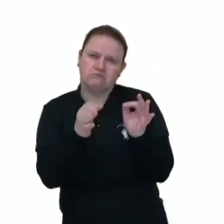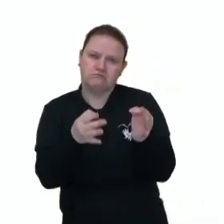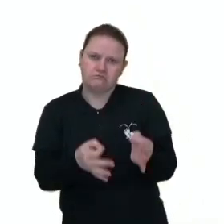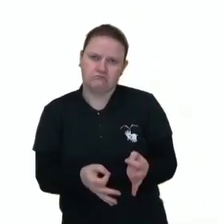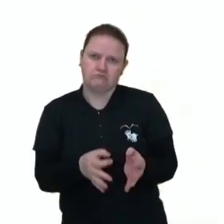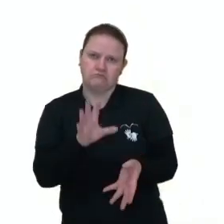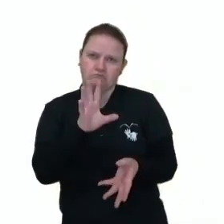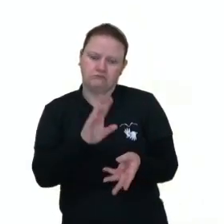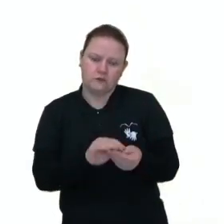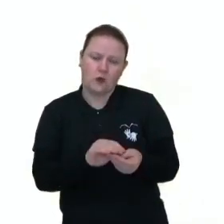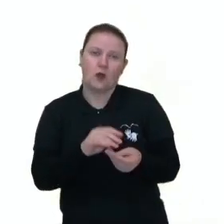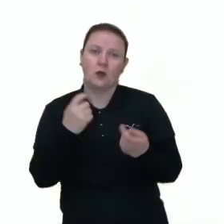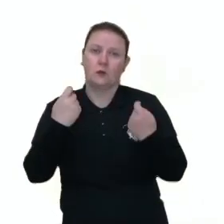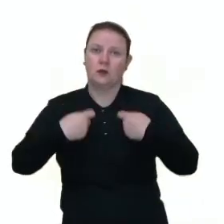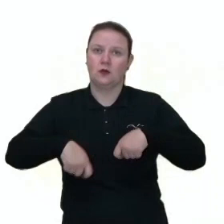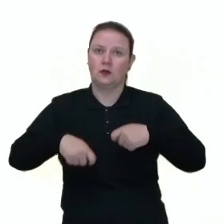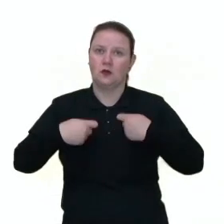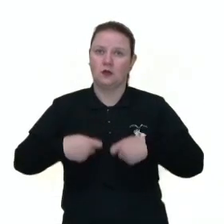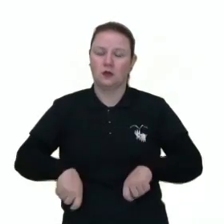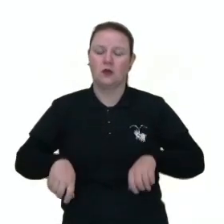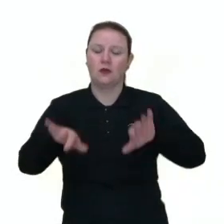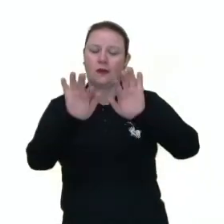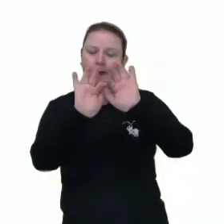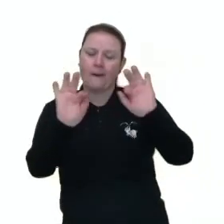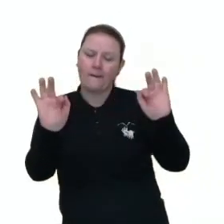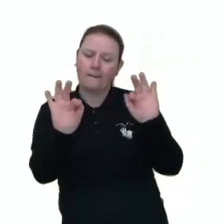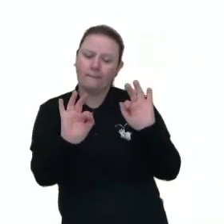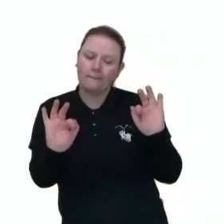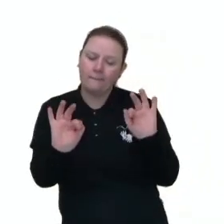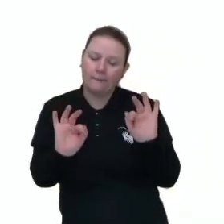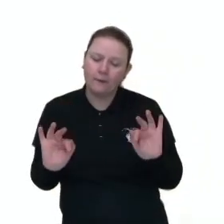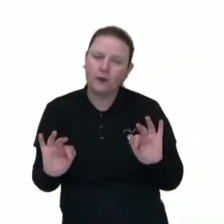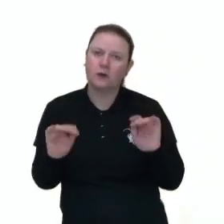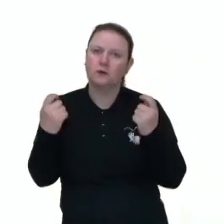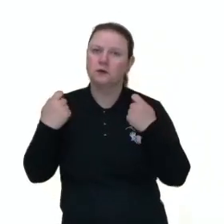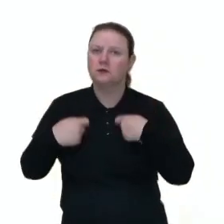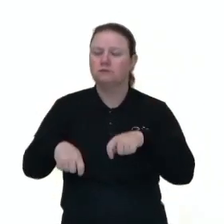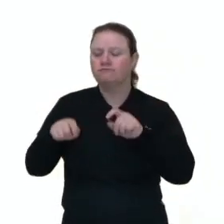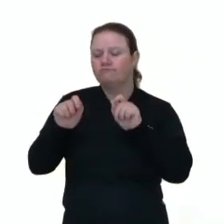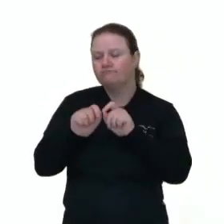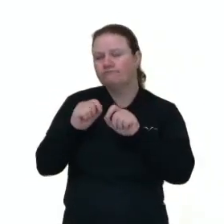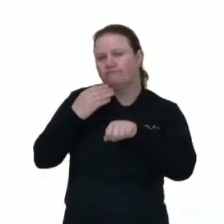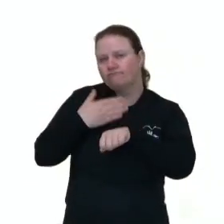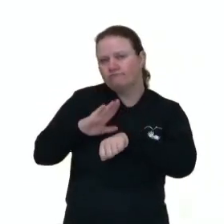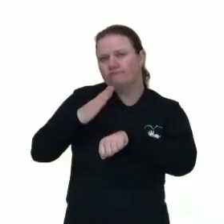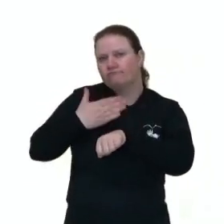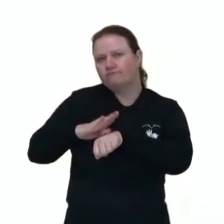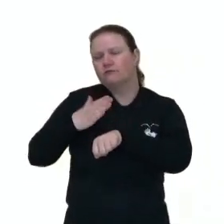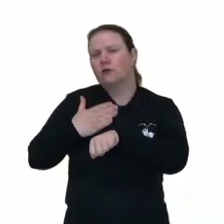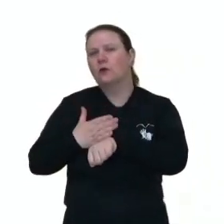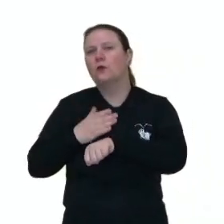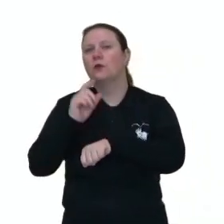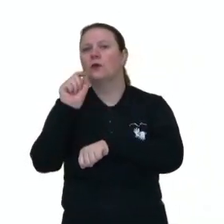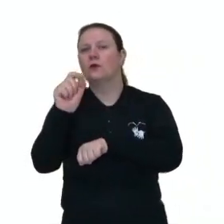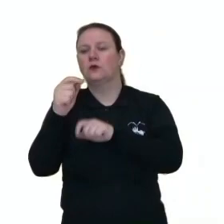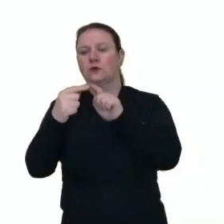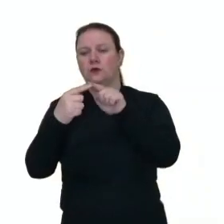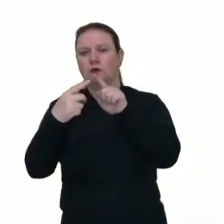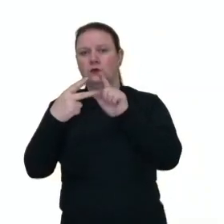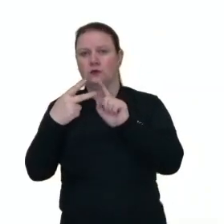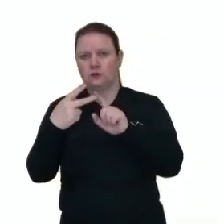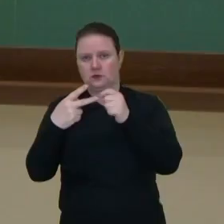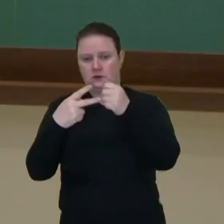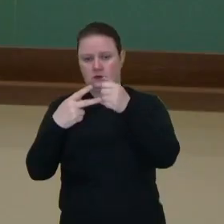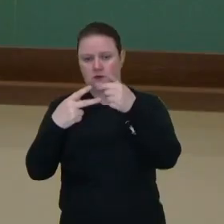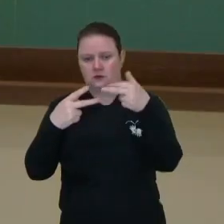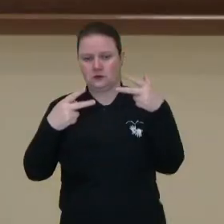que as orações, em sua maioria, elas devem ser construídas, né, ou constituídas por dois elementos,